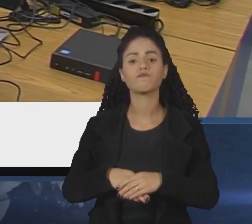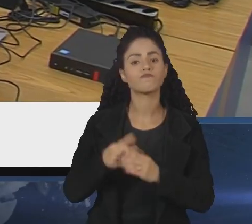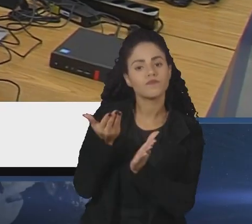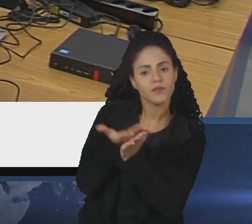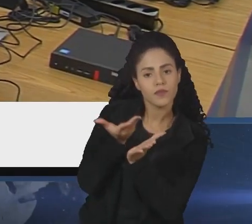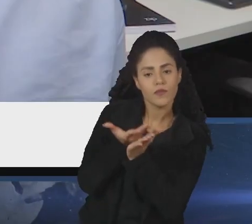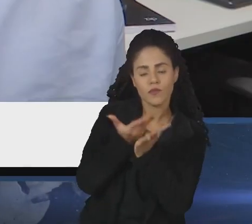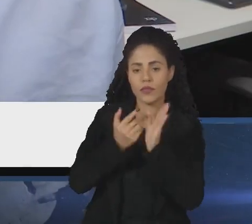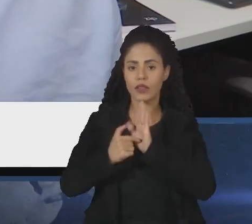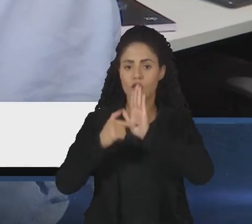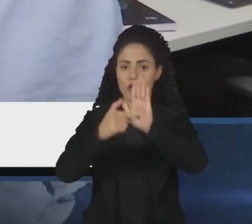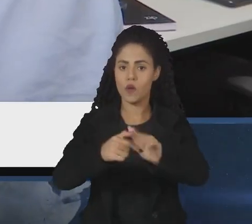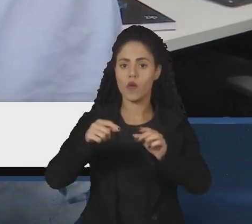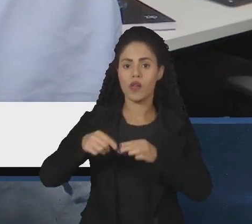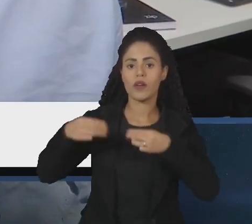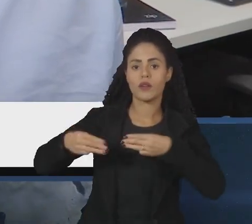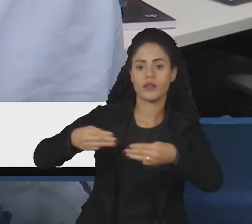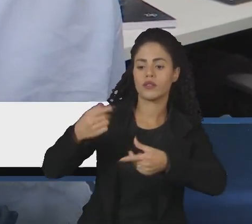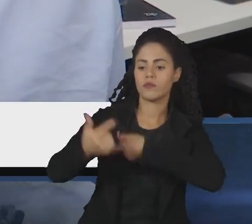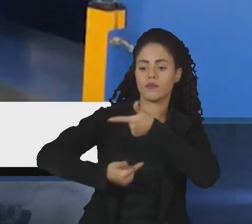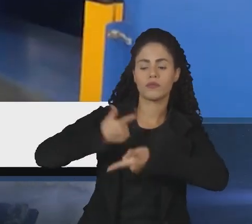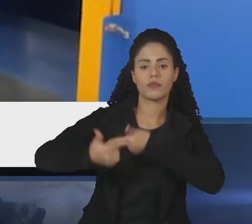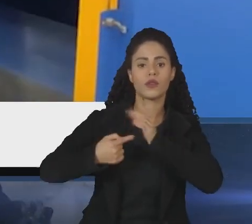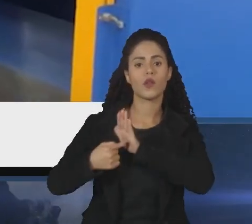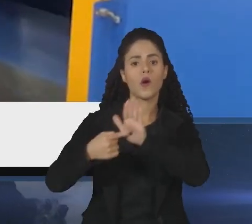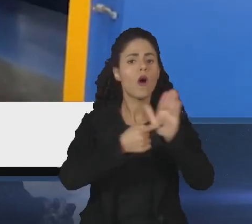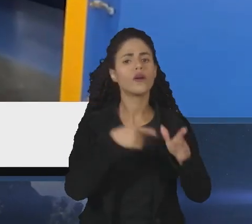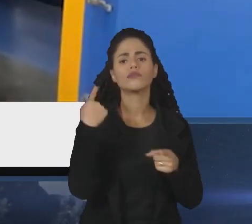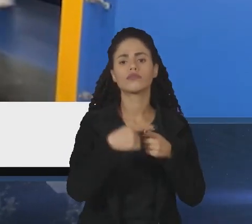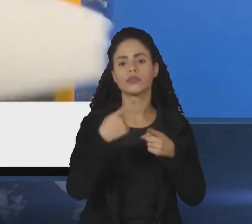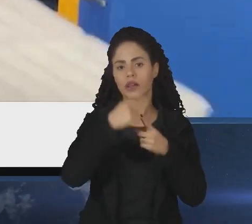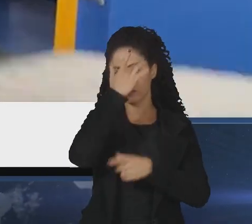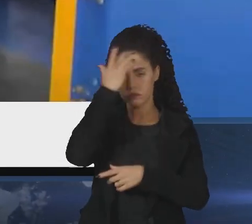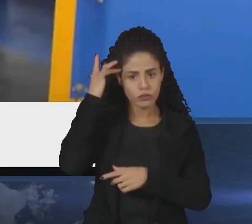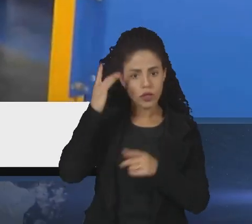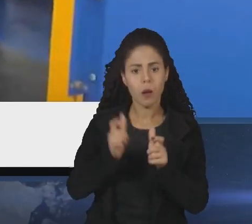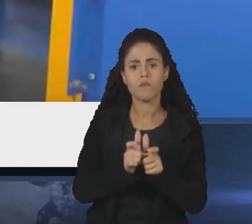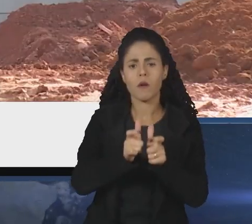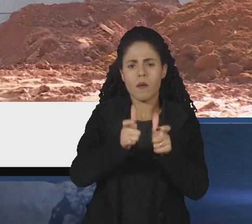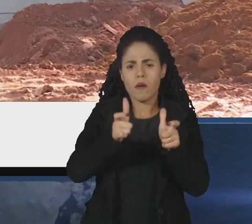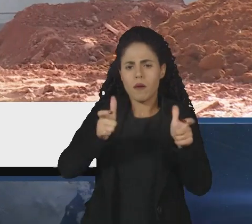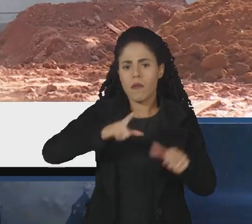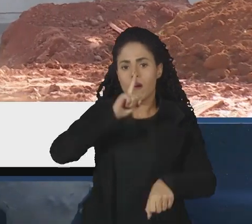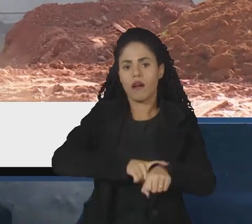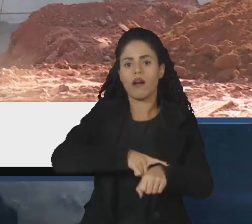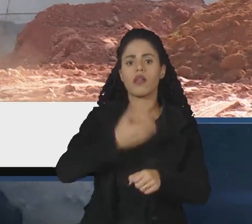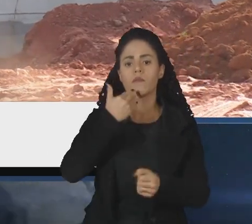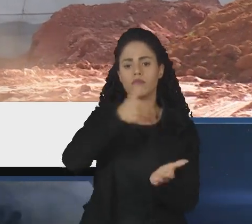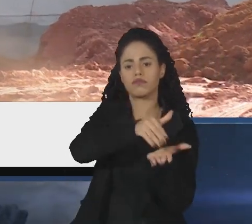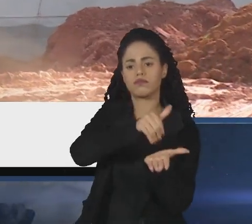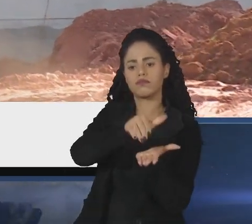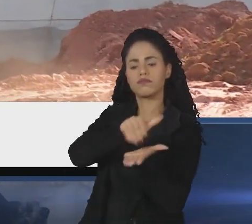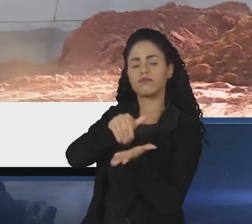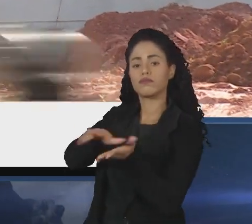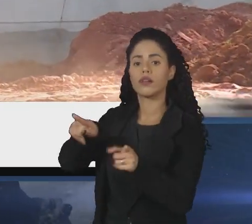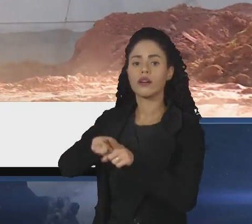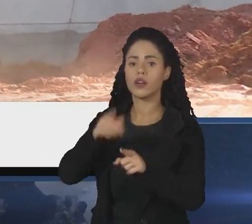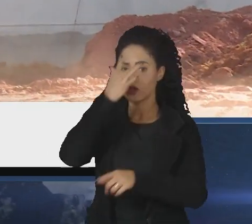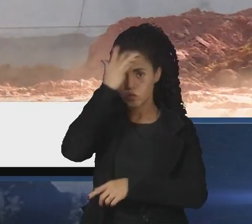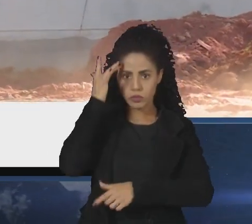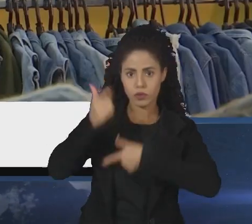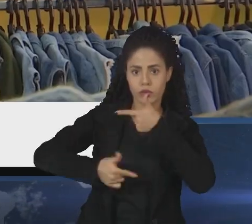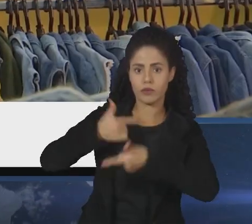Estudo inédito do Ministério do Trabalho mostra os motivos que levaram ao número recorde de pedidos de demissão entre